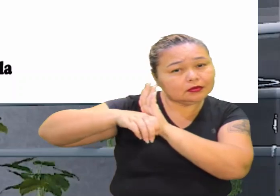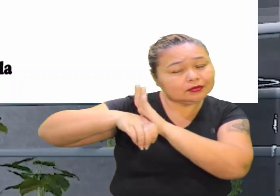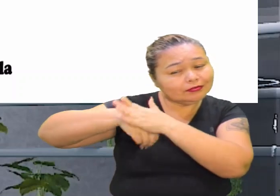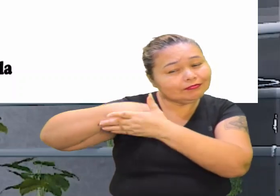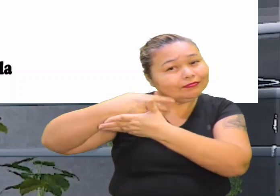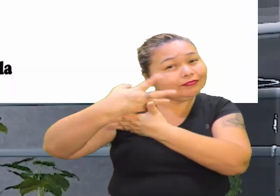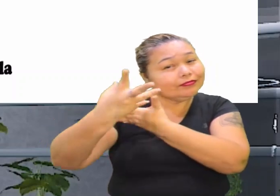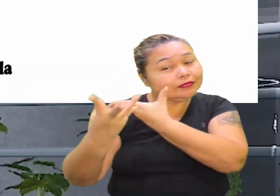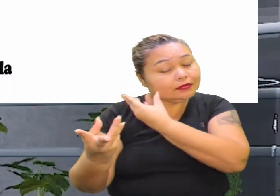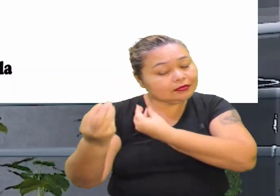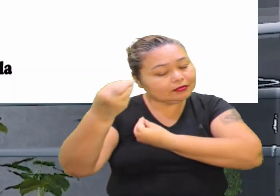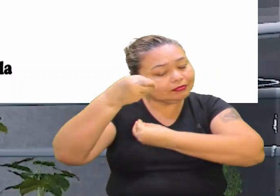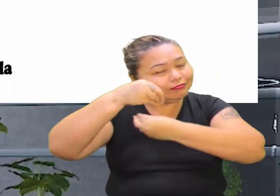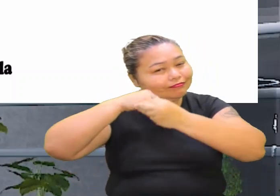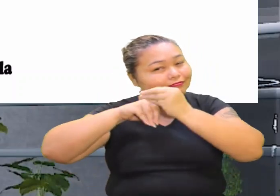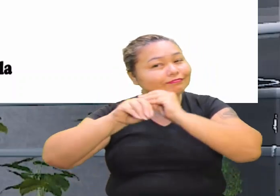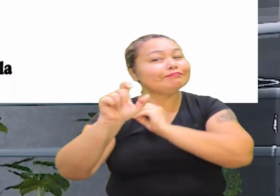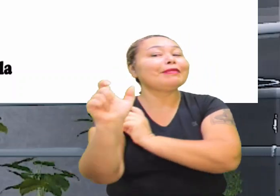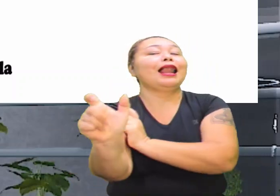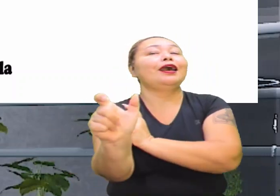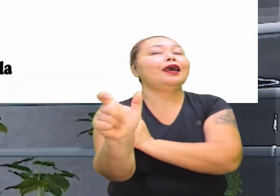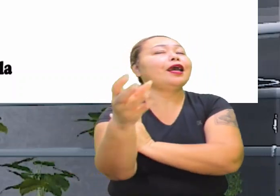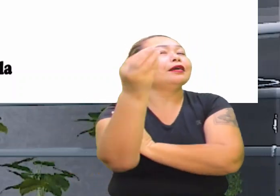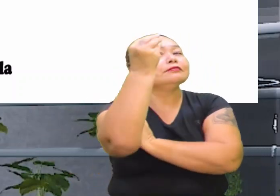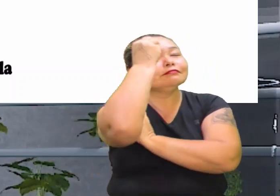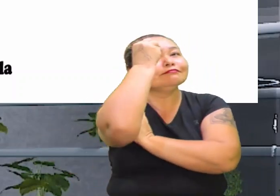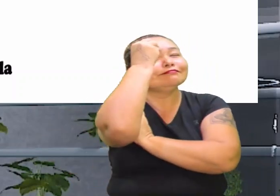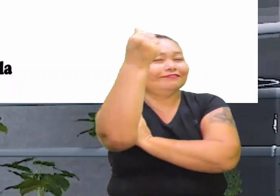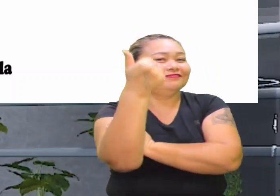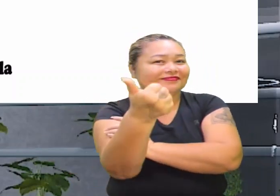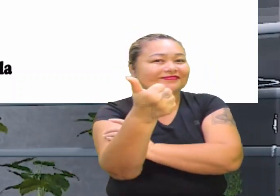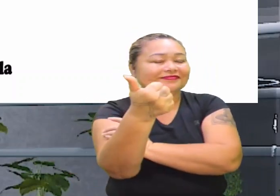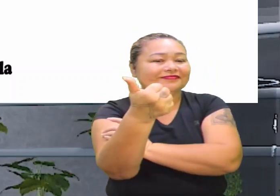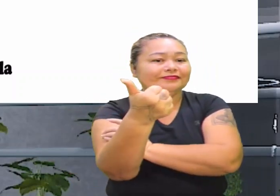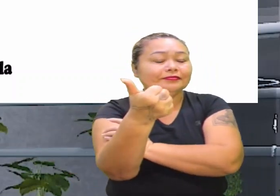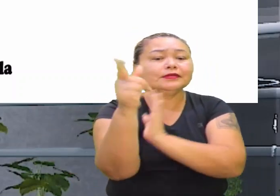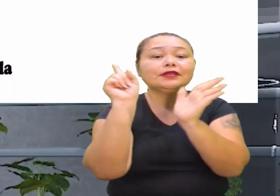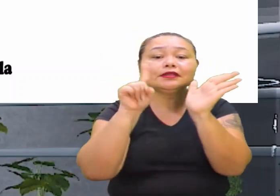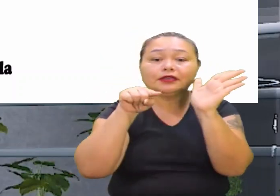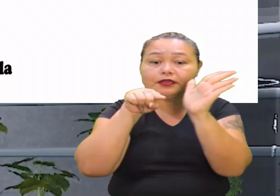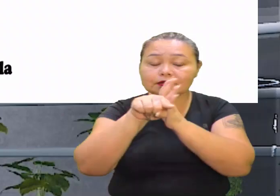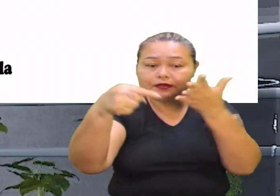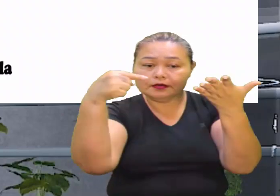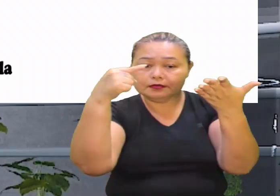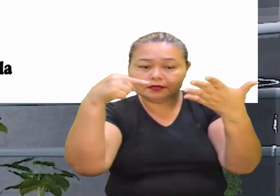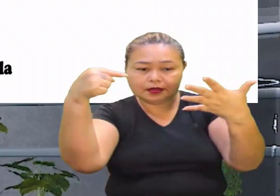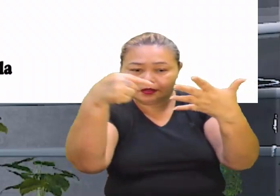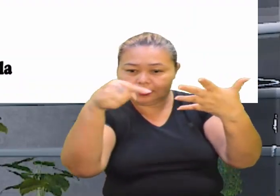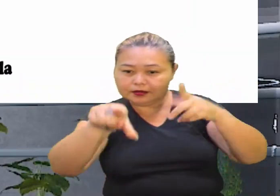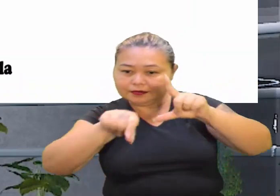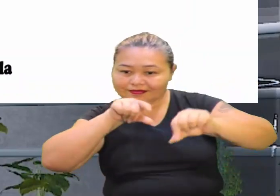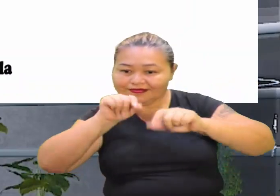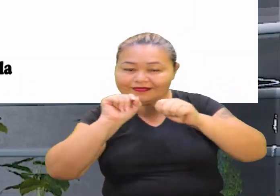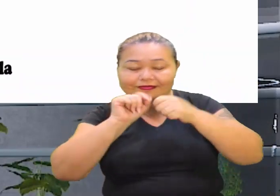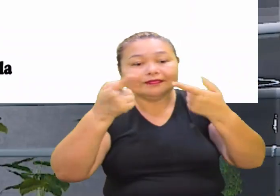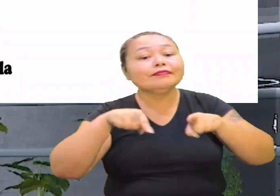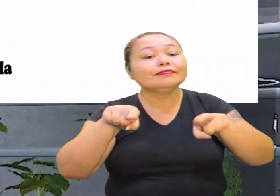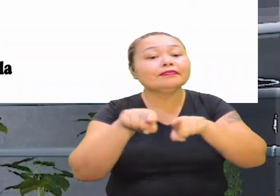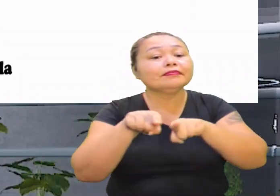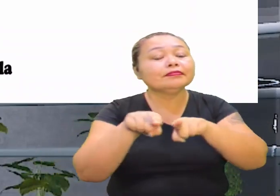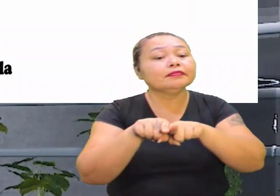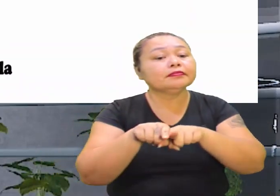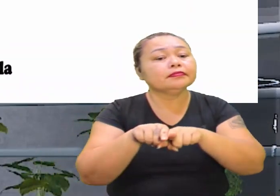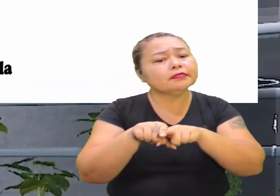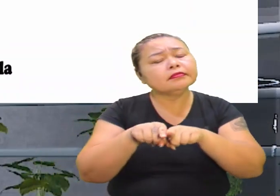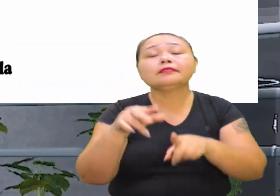essa familiaridade com o termo, tá bom? E se tiver questões fechadas, professor, também. Nós vamos